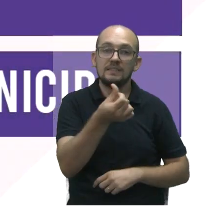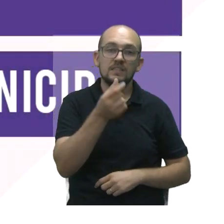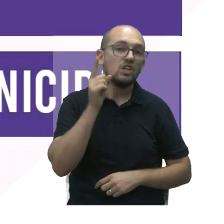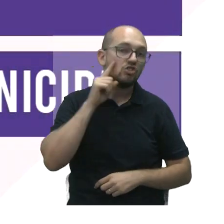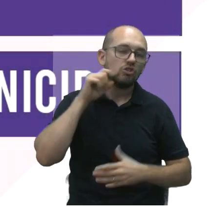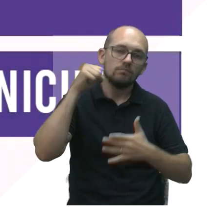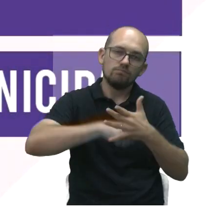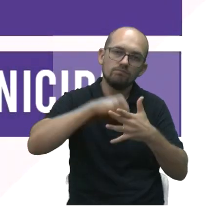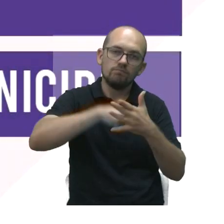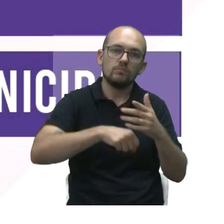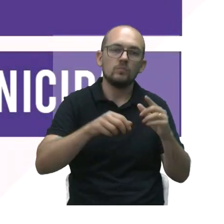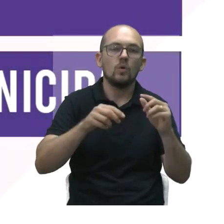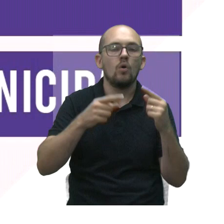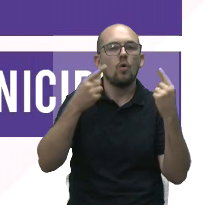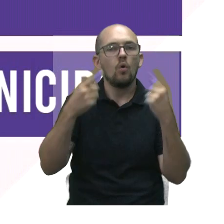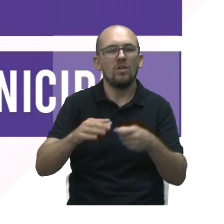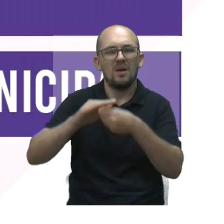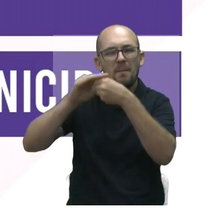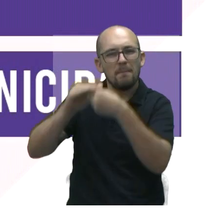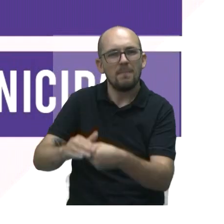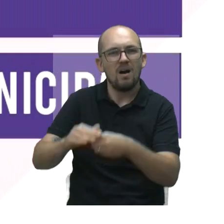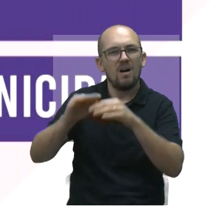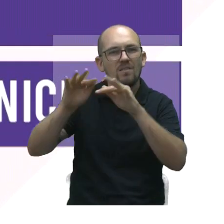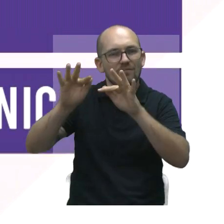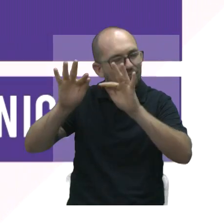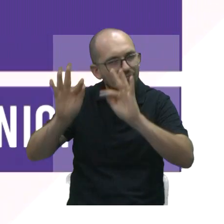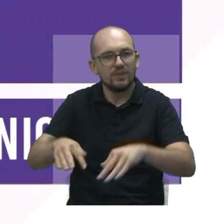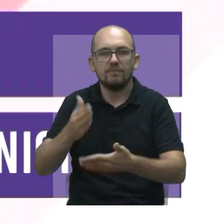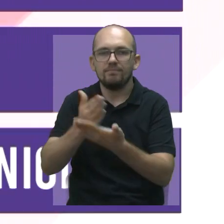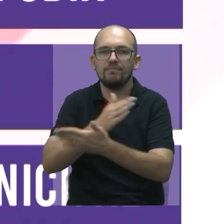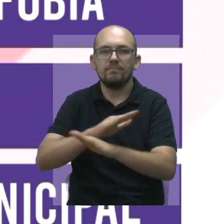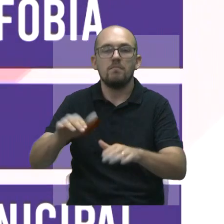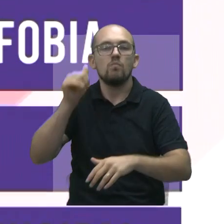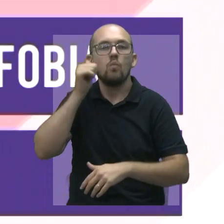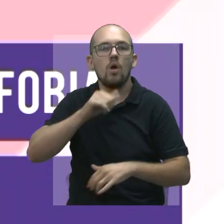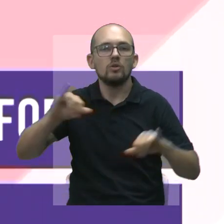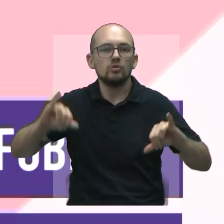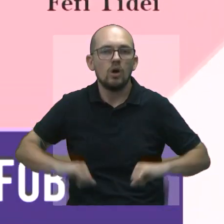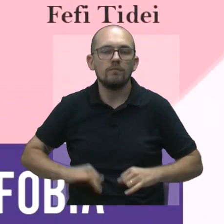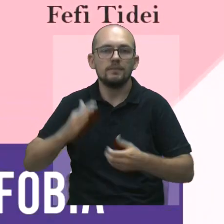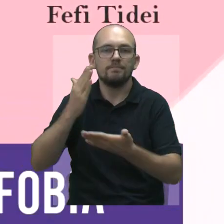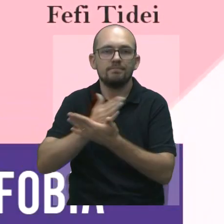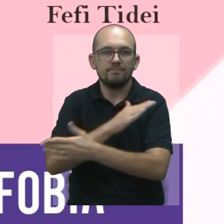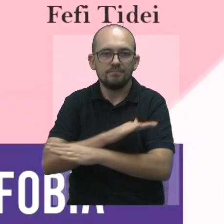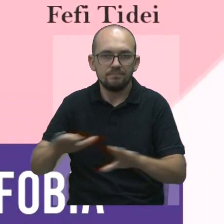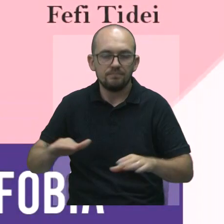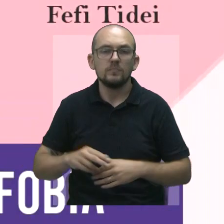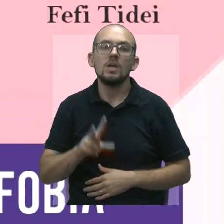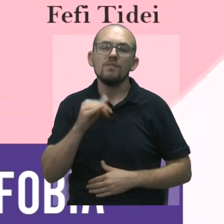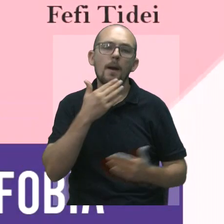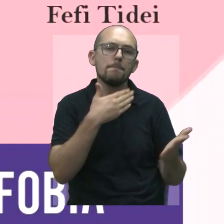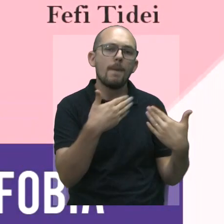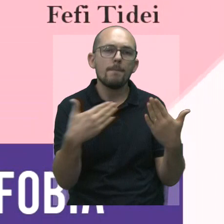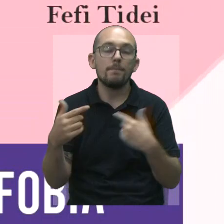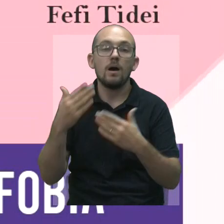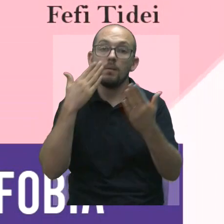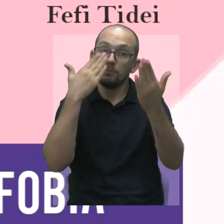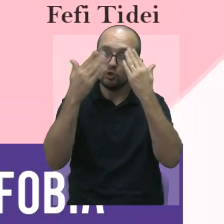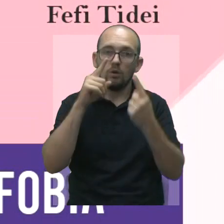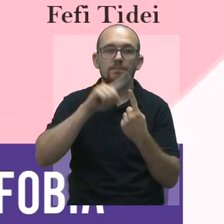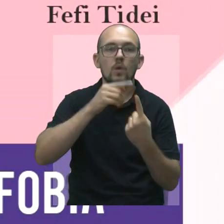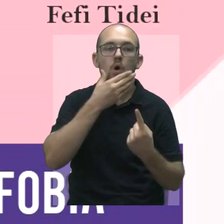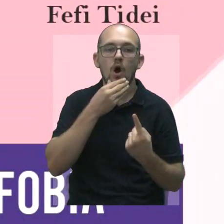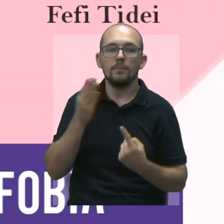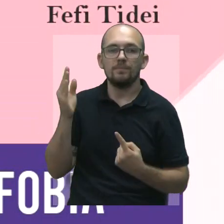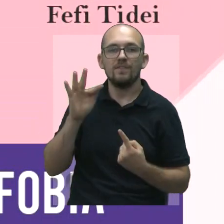ativismo pelo fim da violência contra as mulheres. Quem vai conduzir o bate-papo são os psicólogos Felipe